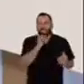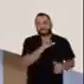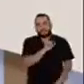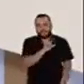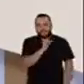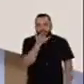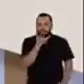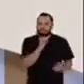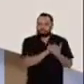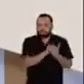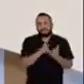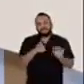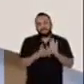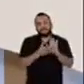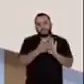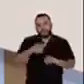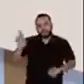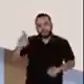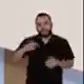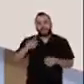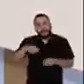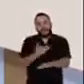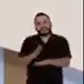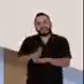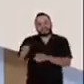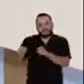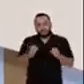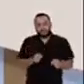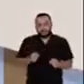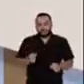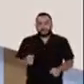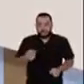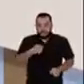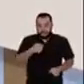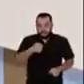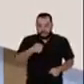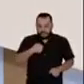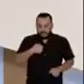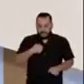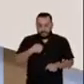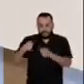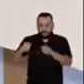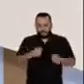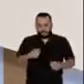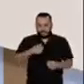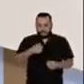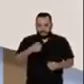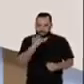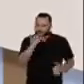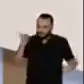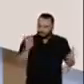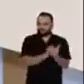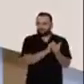religiões ele é também um exercício de poder se eu preciso perdoar pertence a mim o poder o mundo nos a potência